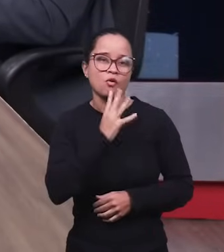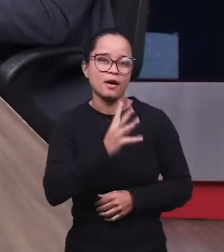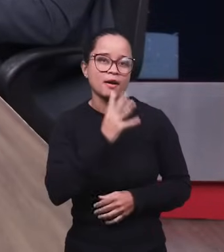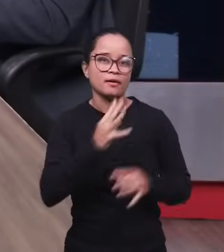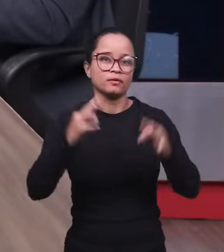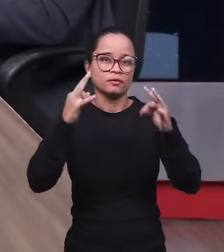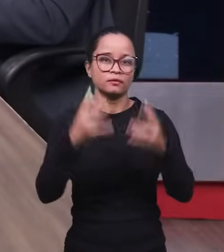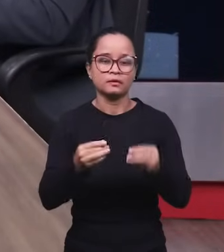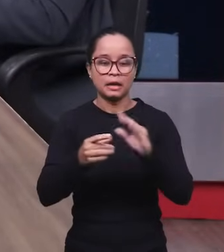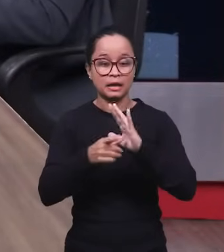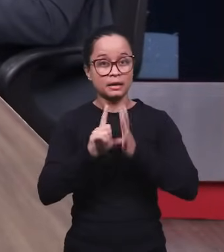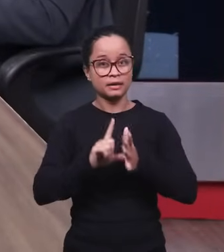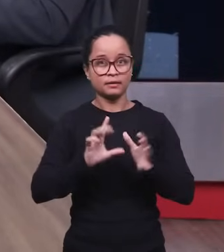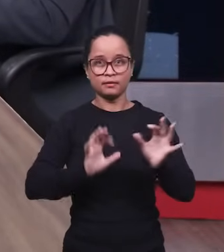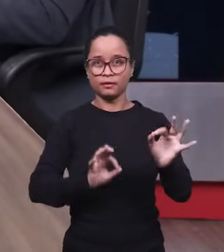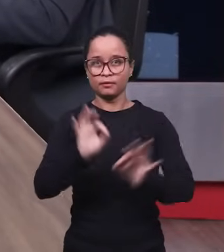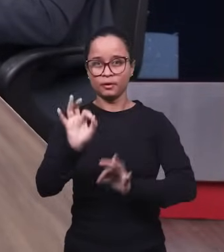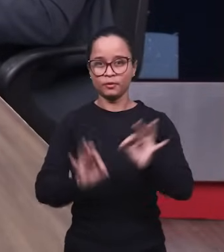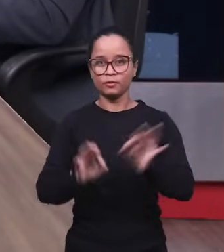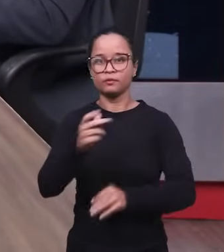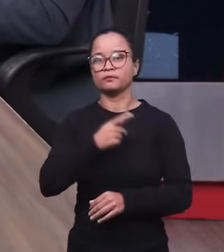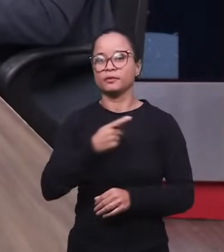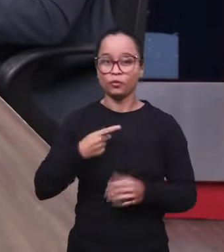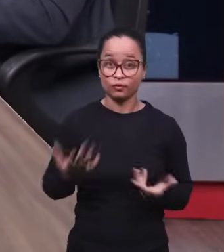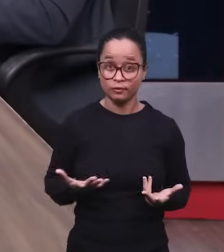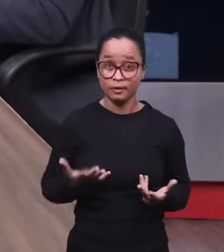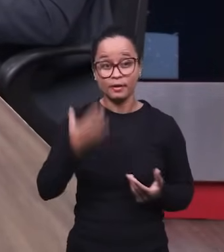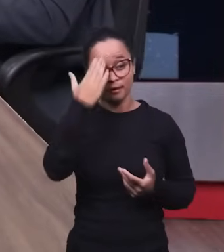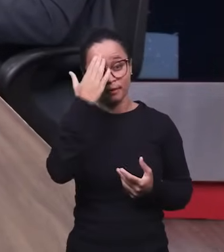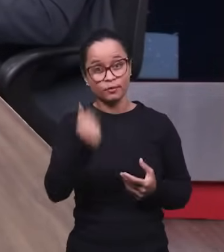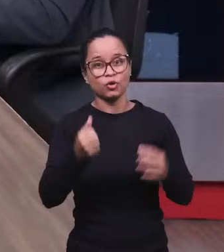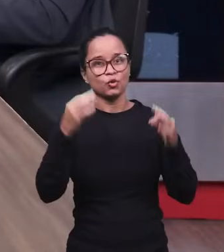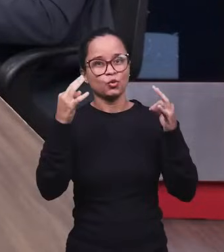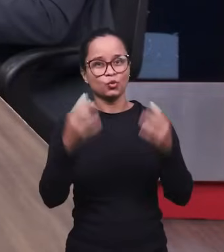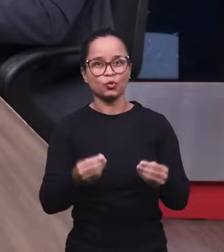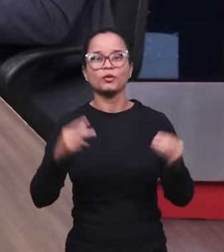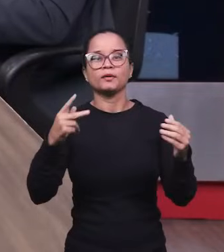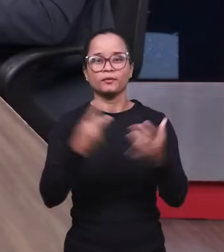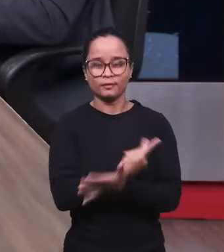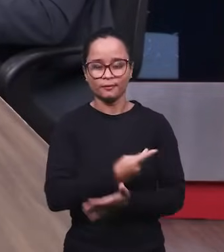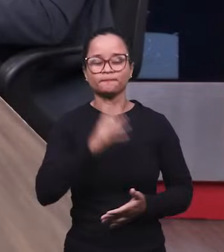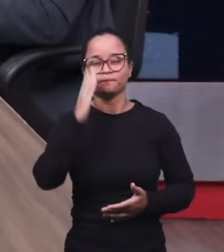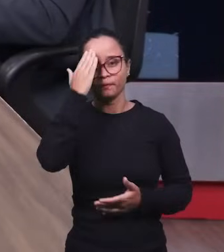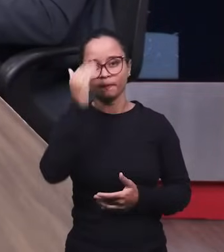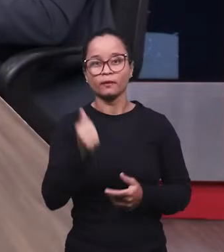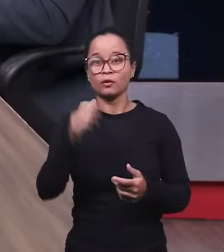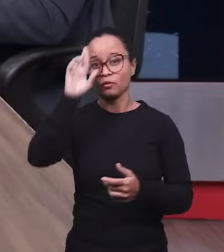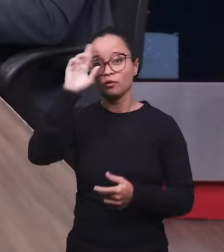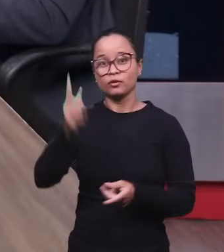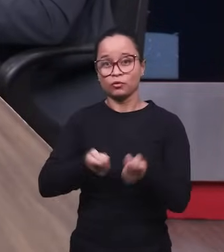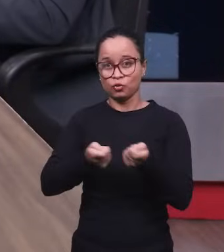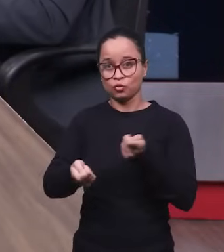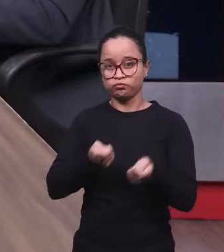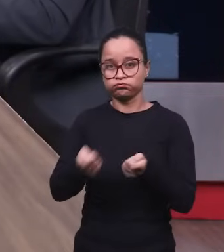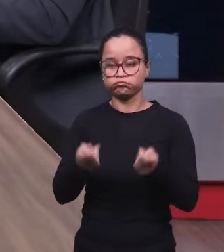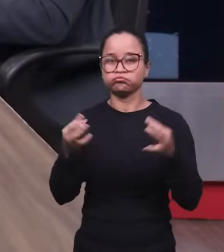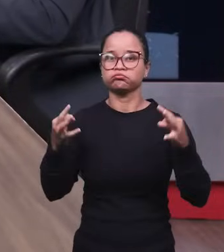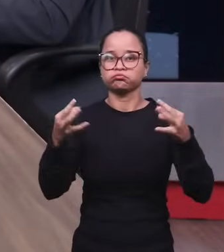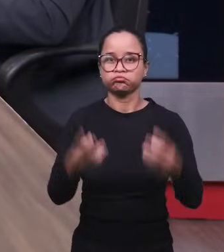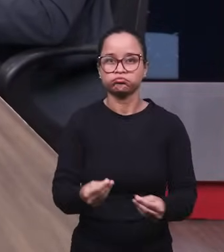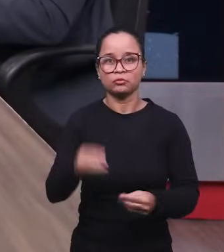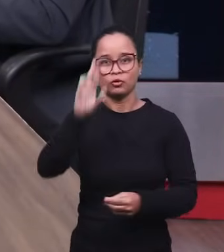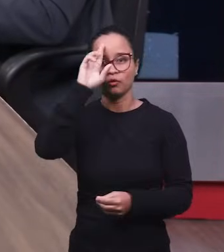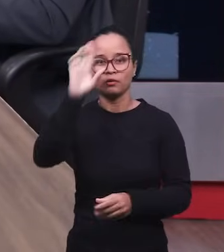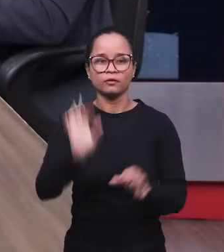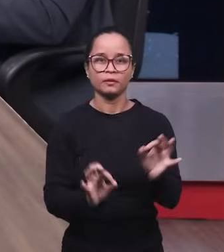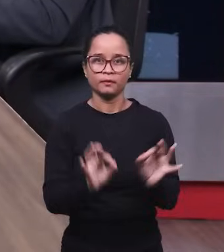coisas, o Senhor já nos preparou antes, né, pastor? Foi. Já nos preparou porque sabia de todo esse ocorrido, o Senhor está no controle de tudo.